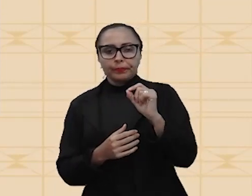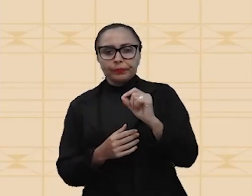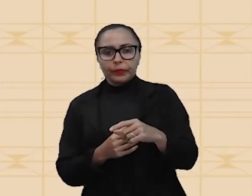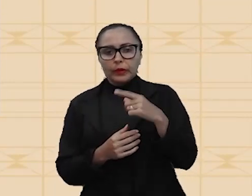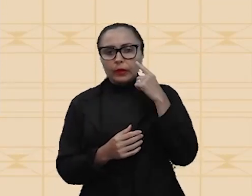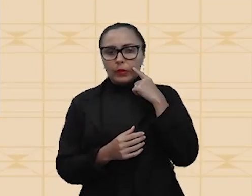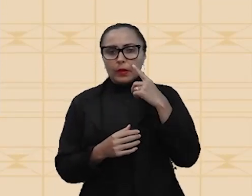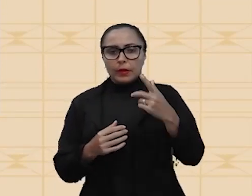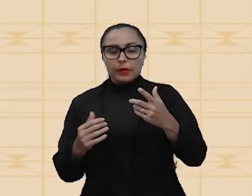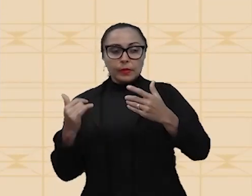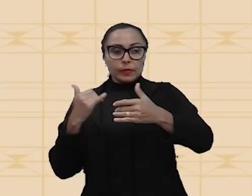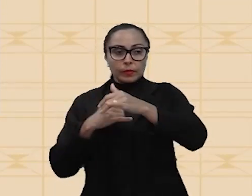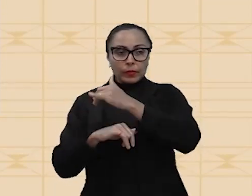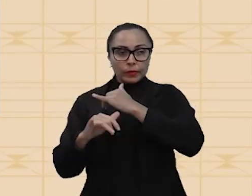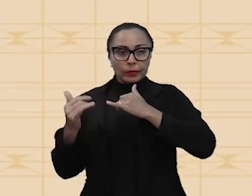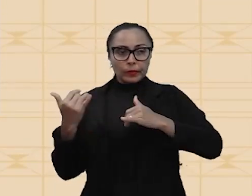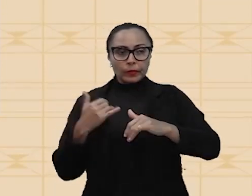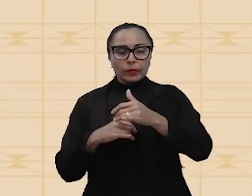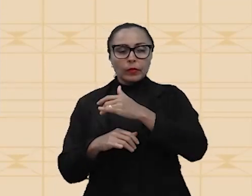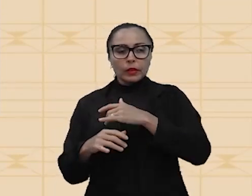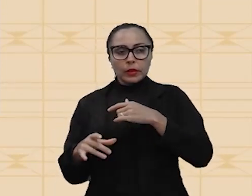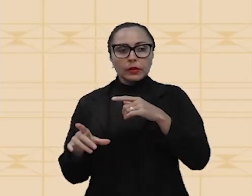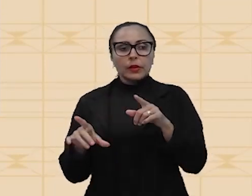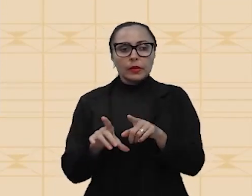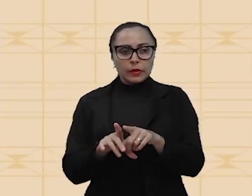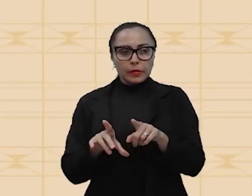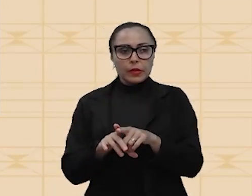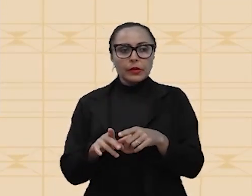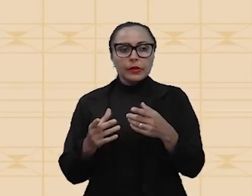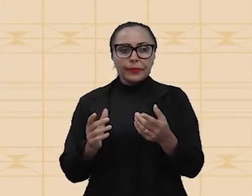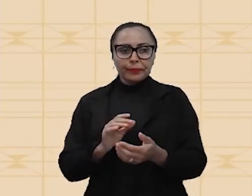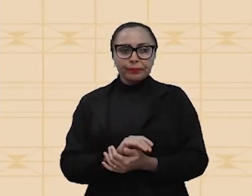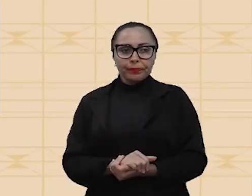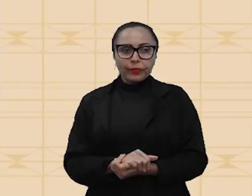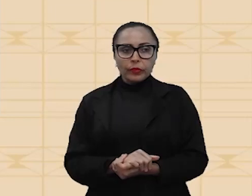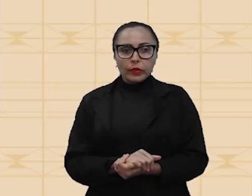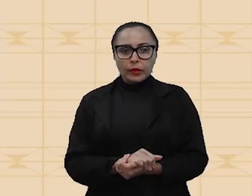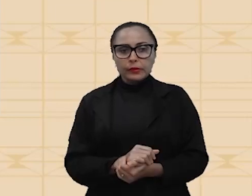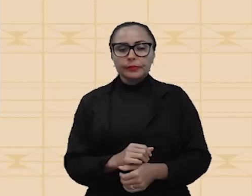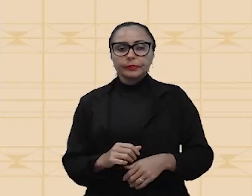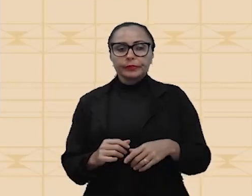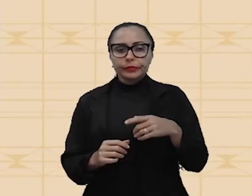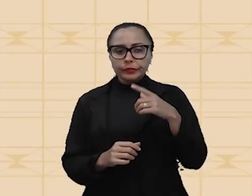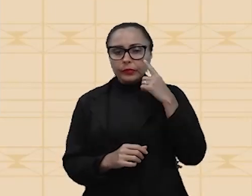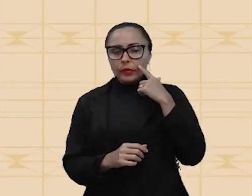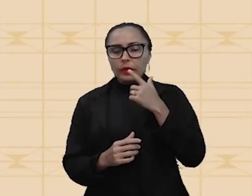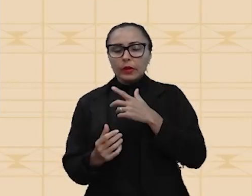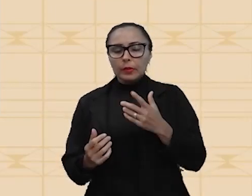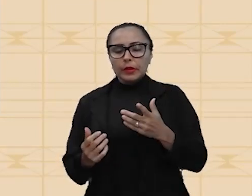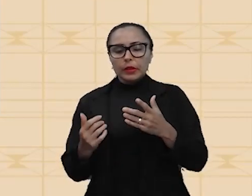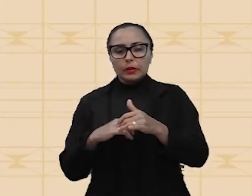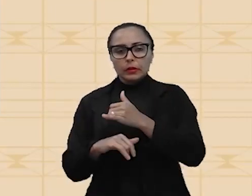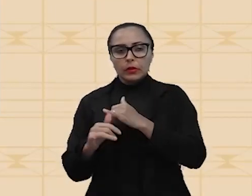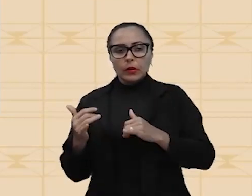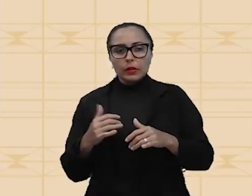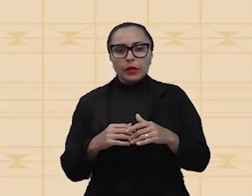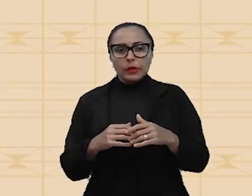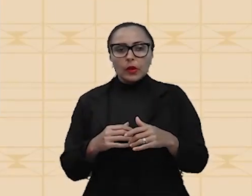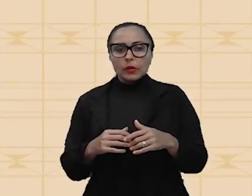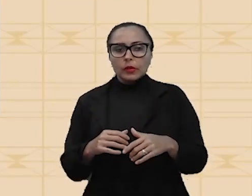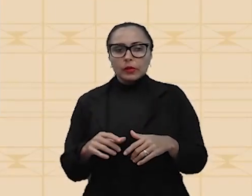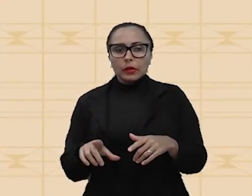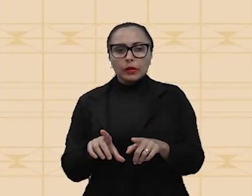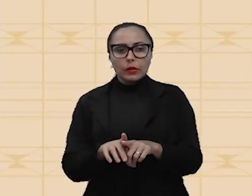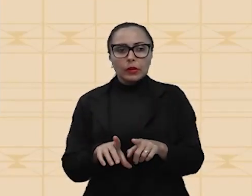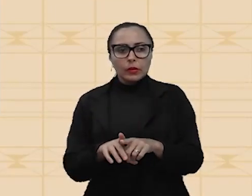um fio, ela gera campo magnético. E o campo magnético induz corrente elétrica. Então, o gerador nada mais é do que